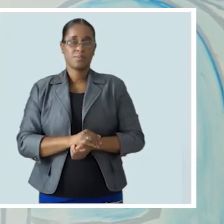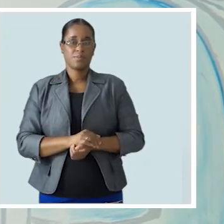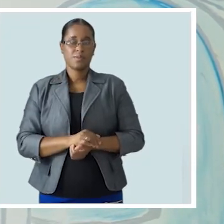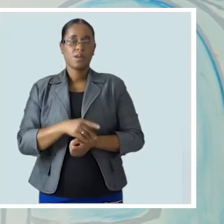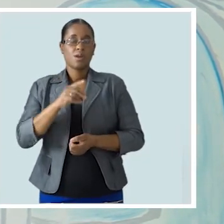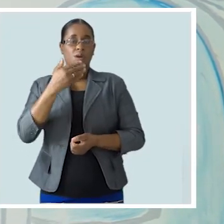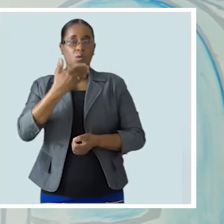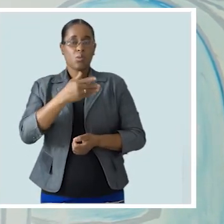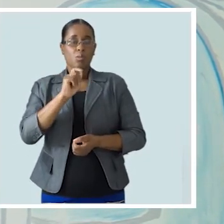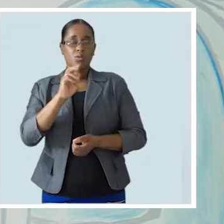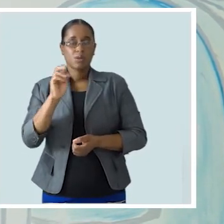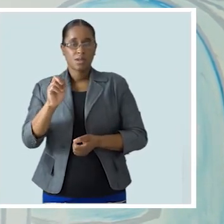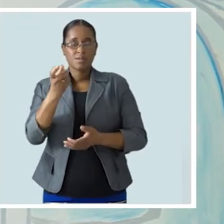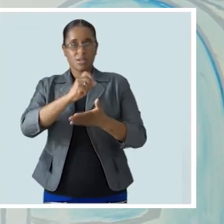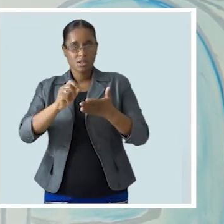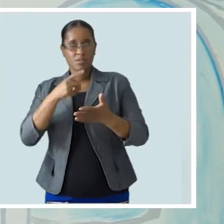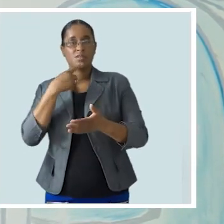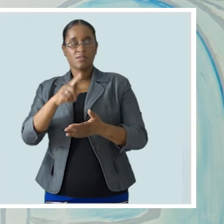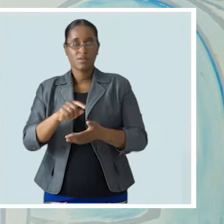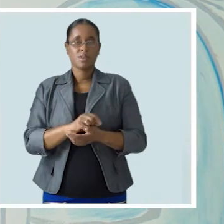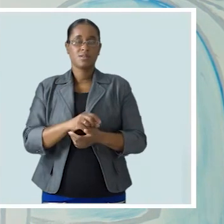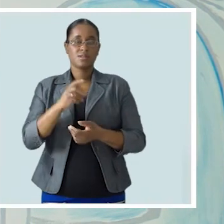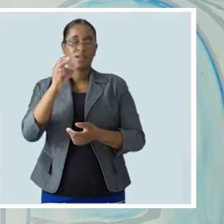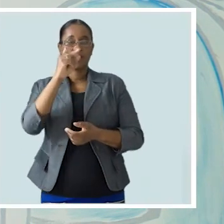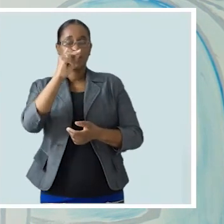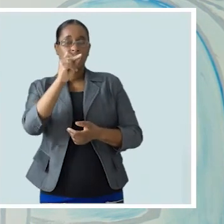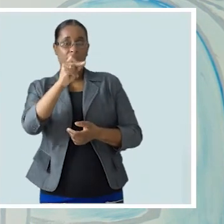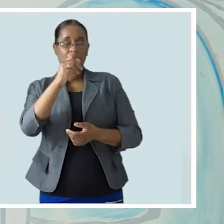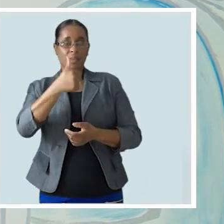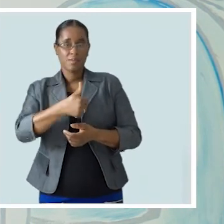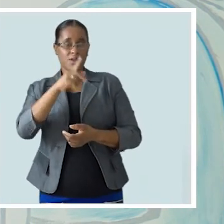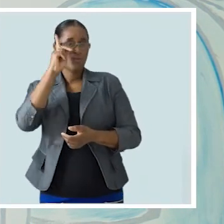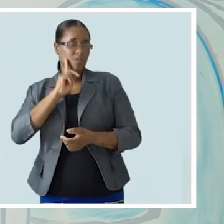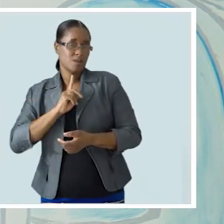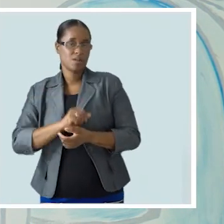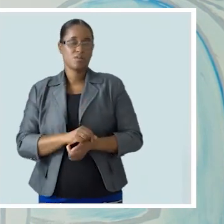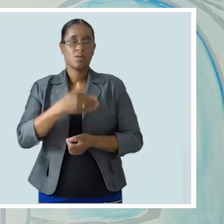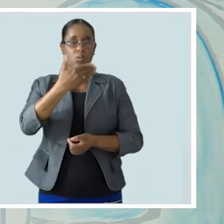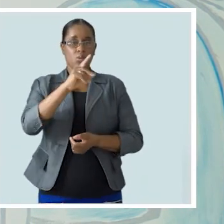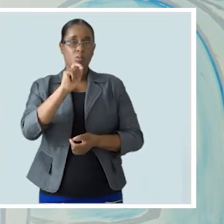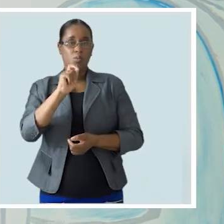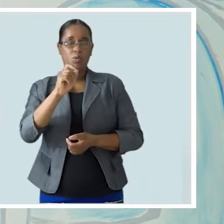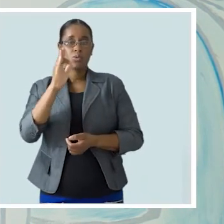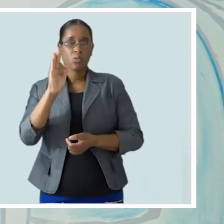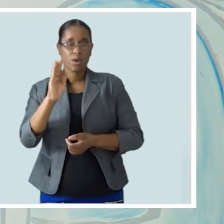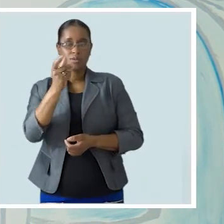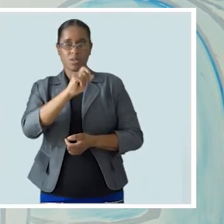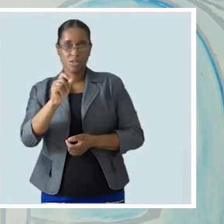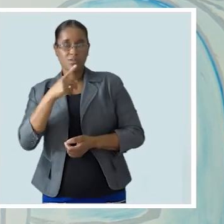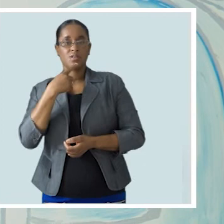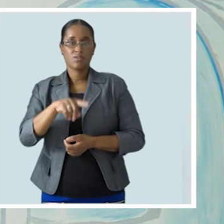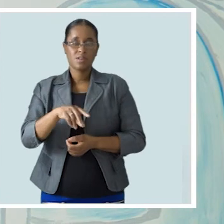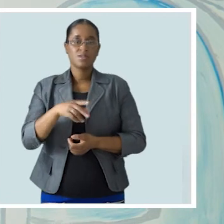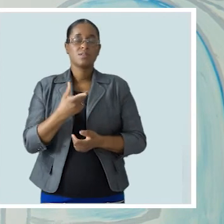Então, 1.3 é reescreve as alíneas A e B no feminino. 1.4 reescreve